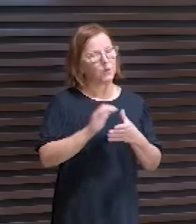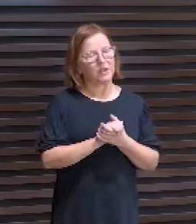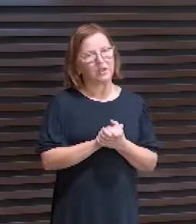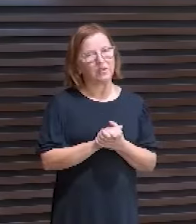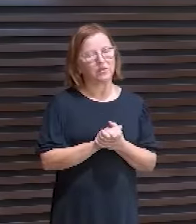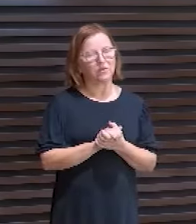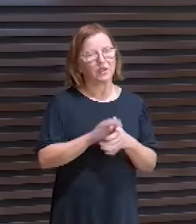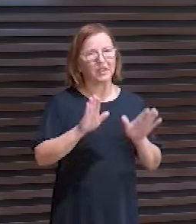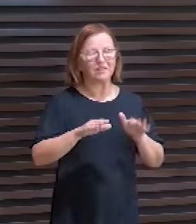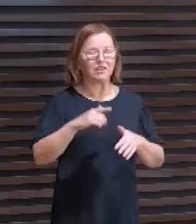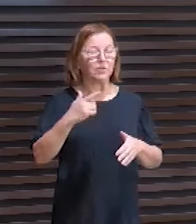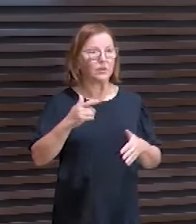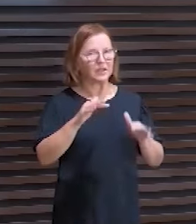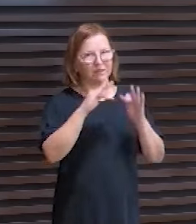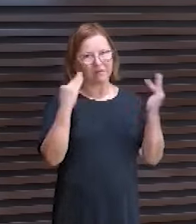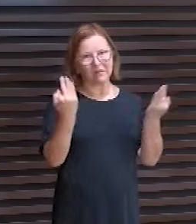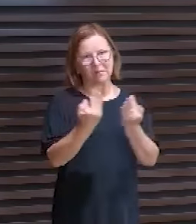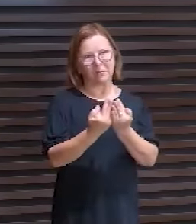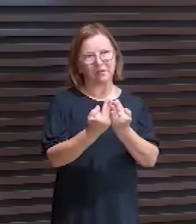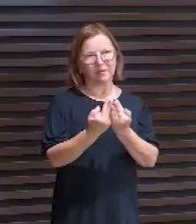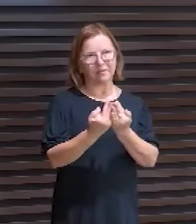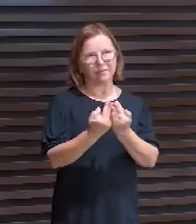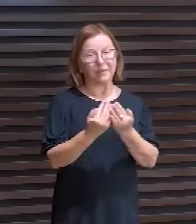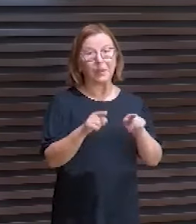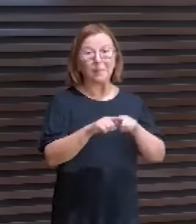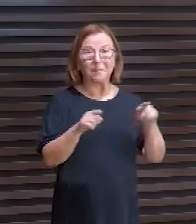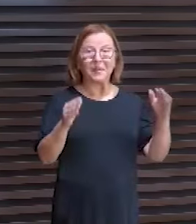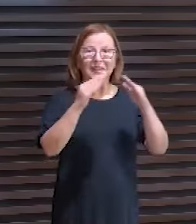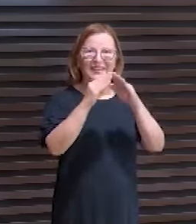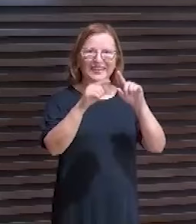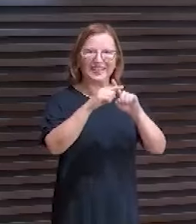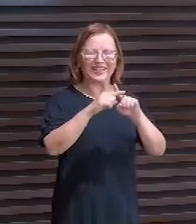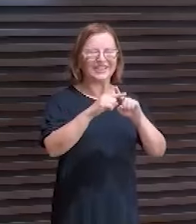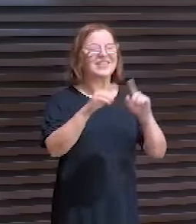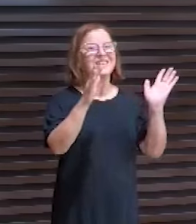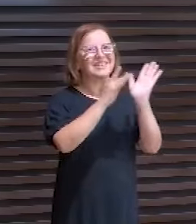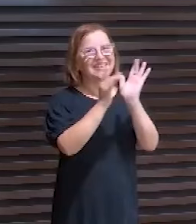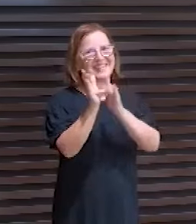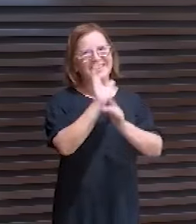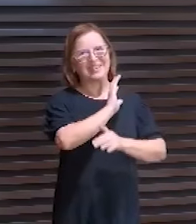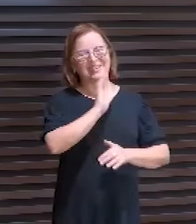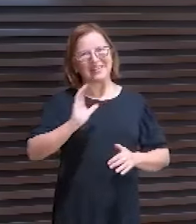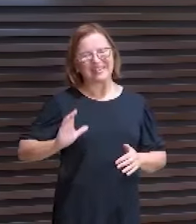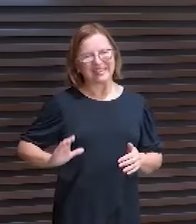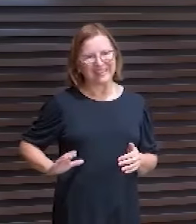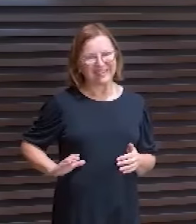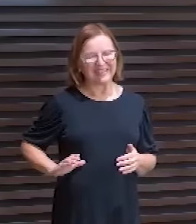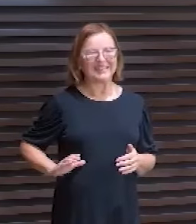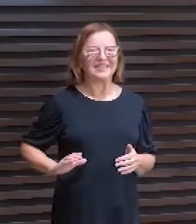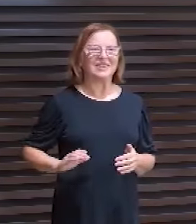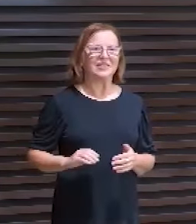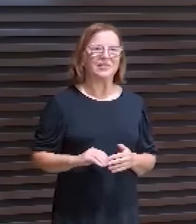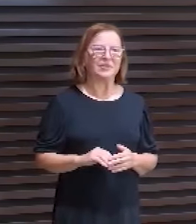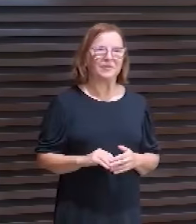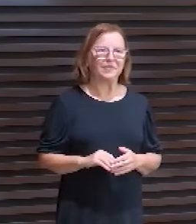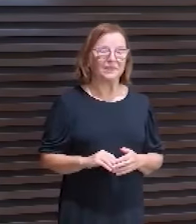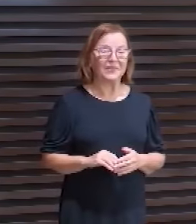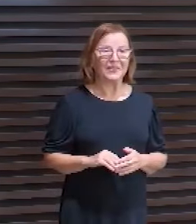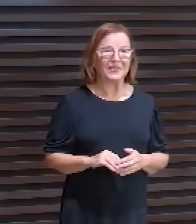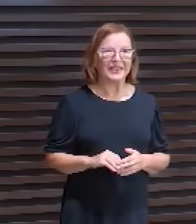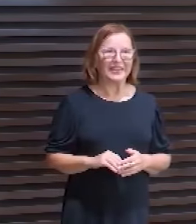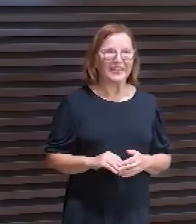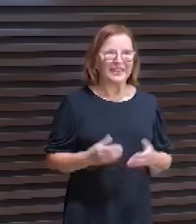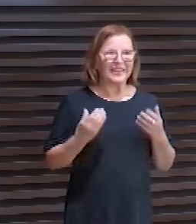família mas que a a igreja de Jesus Cristo eu gostaria de deixar essa palavra de esperança para